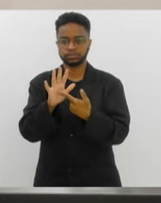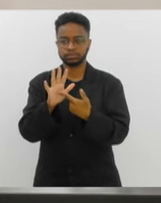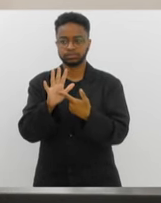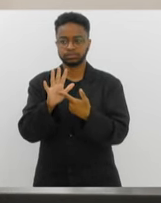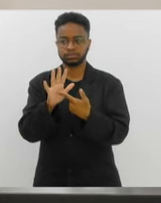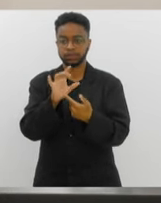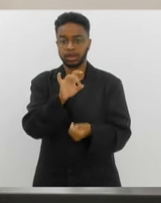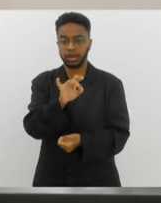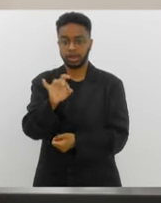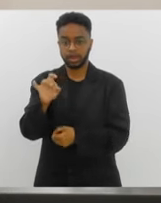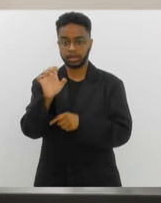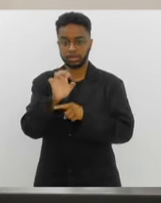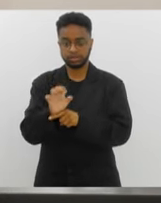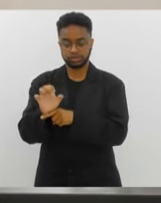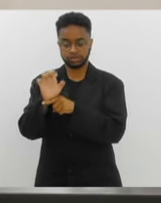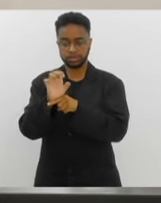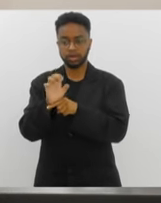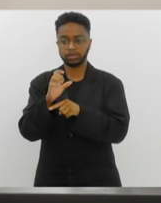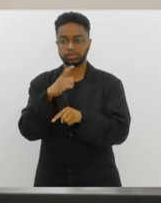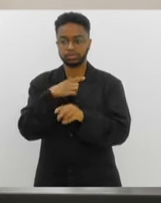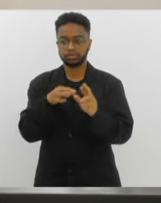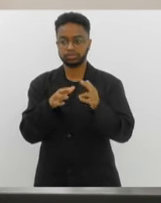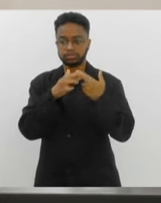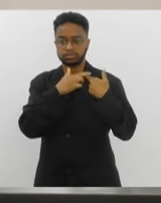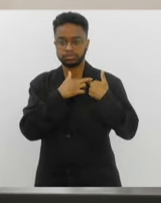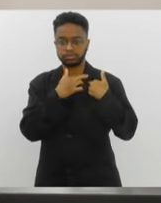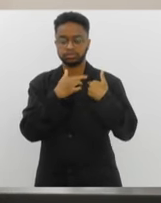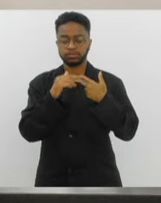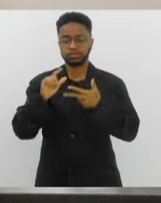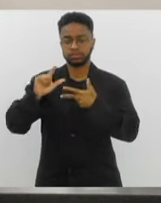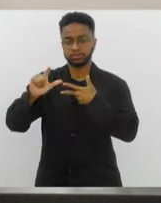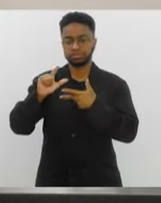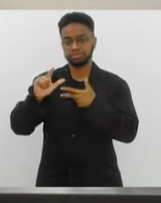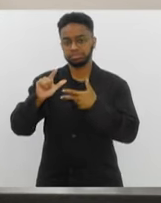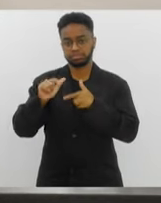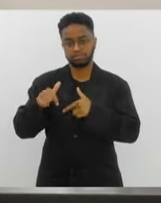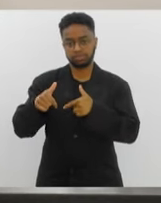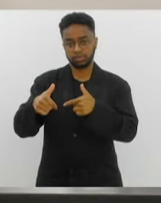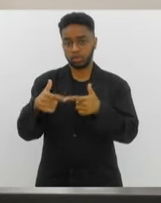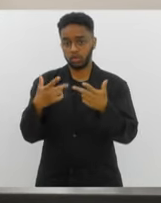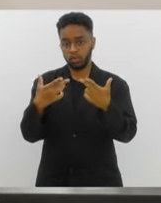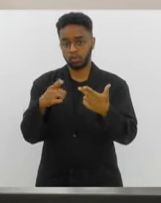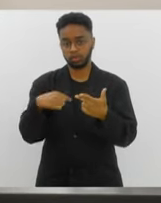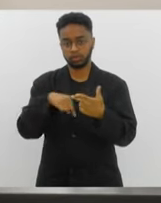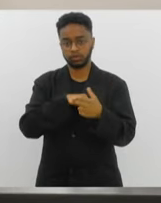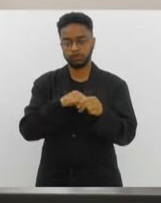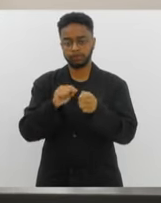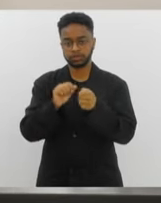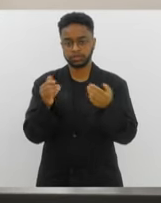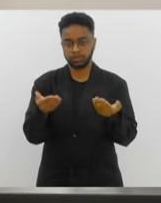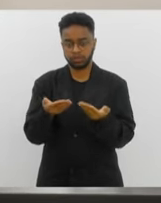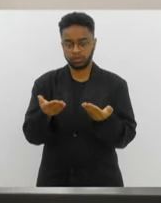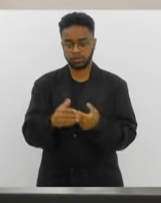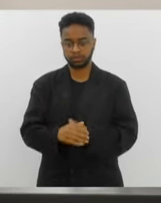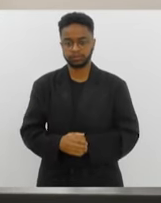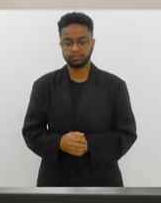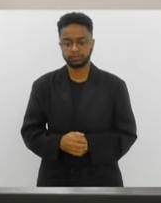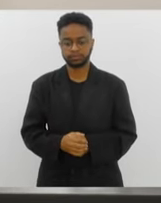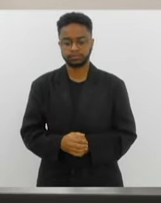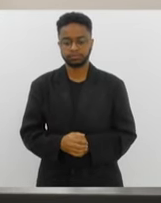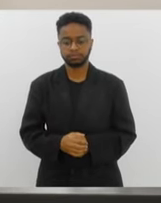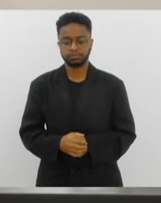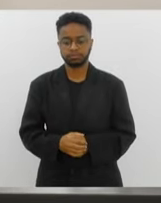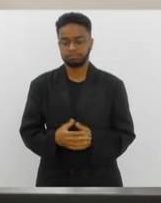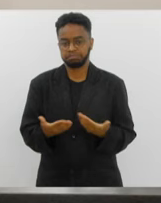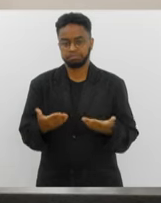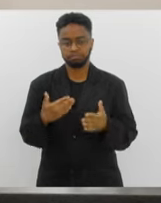os Estados exercerão a competência legislativa plena, que é o que a gente está fazendo aqui. Então, em que pese qualquer discussão de